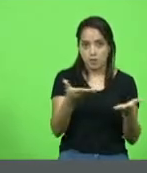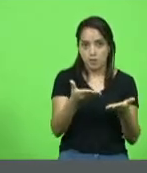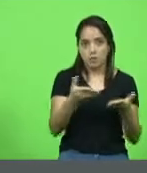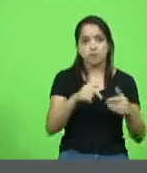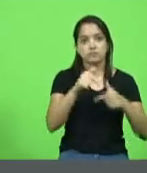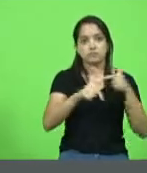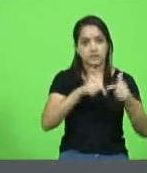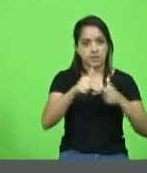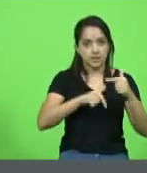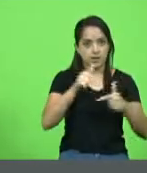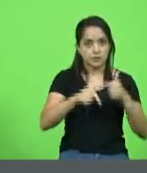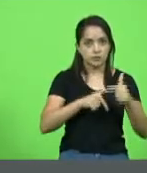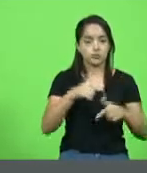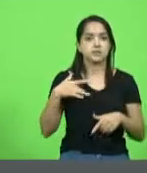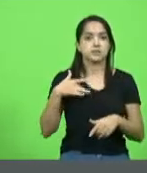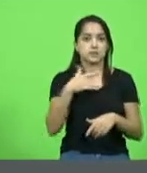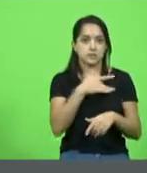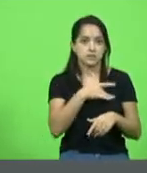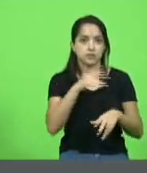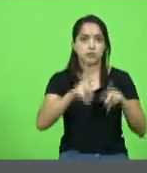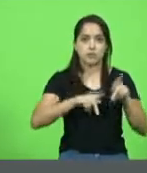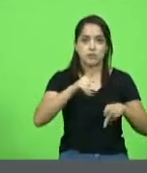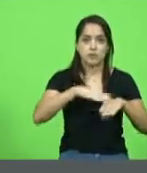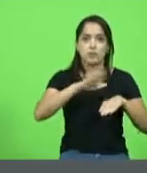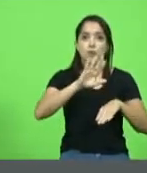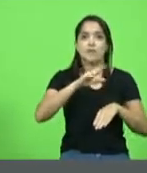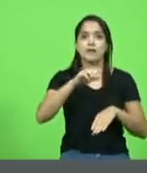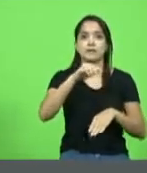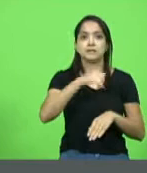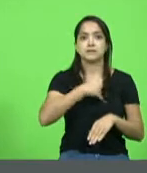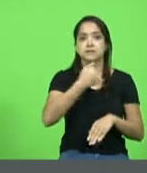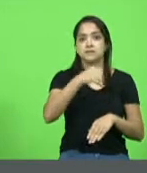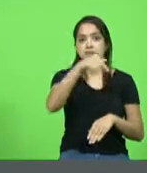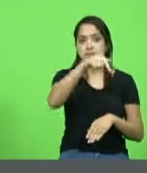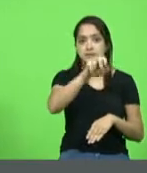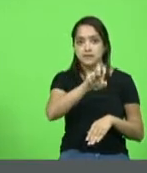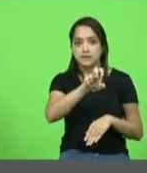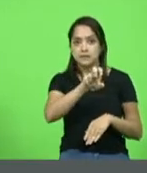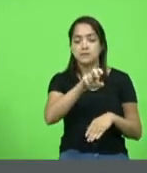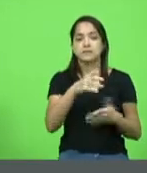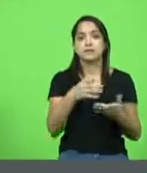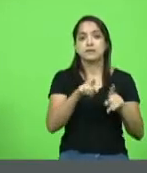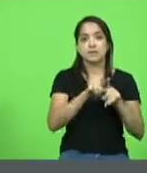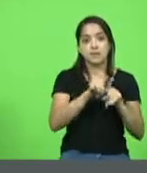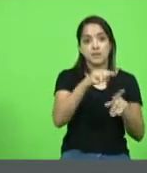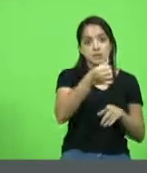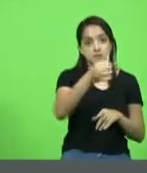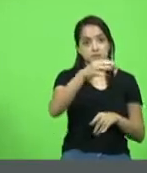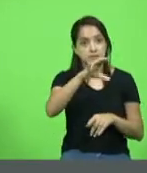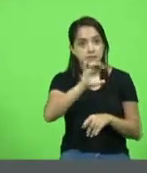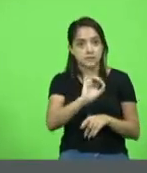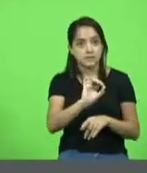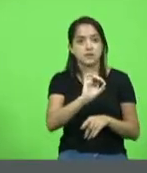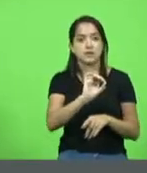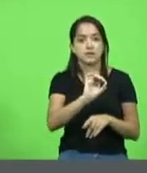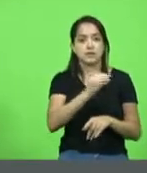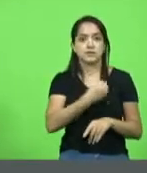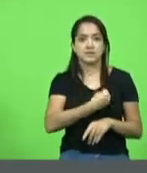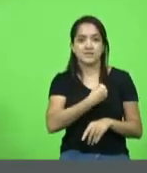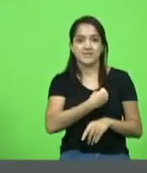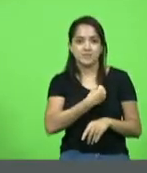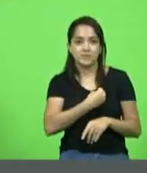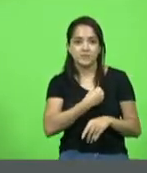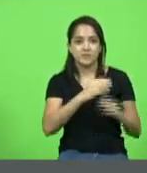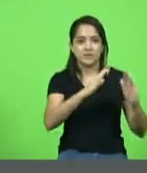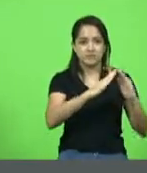trabalhadores da Saúde à população com mais de 75 anos aqueles de 60 anos que vivem nos asilos